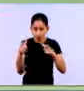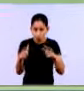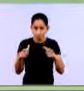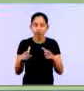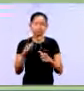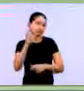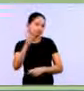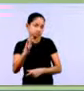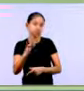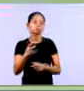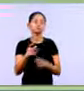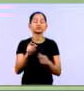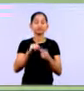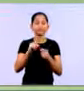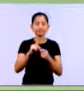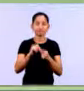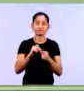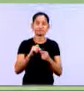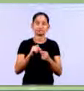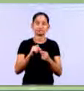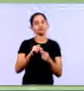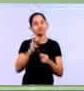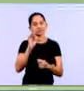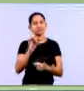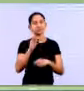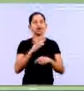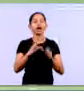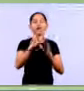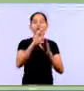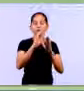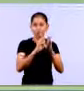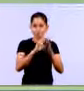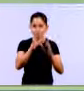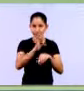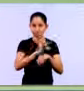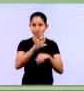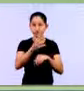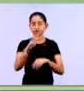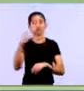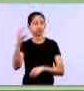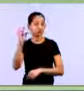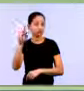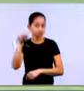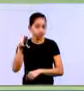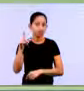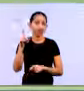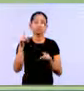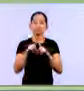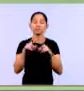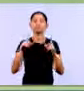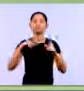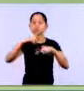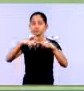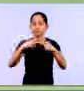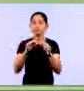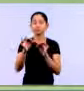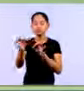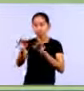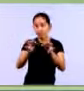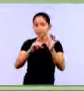lei, na Constituição Federal, no Código Tributário Nacional e posteriormente